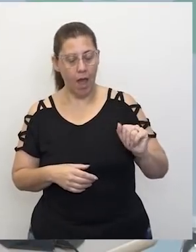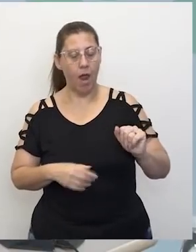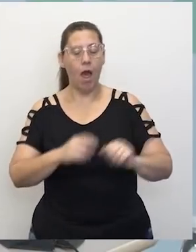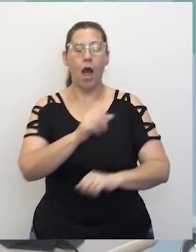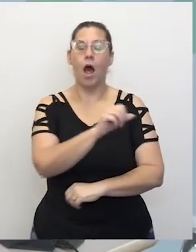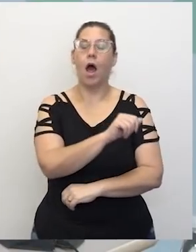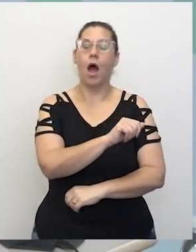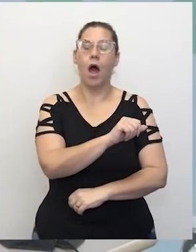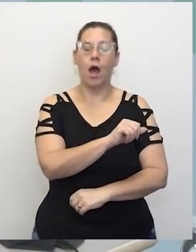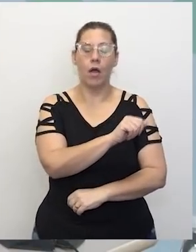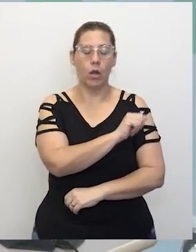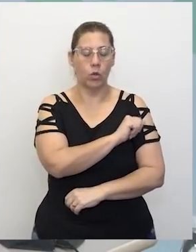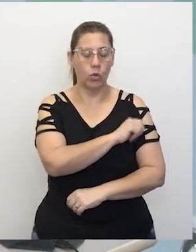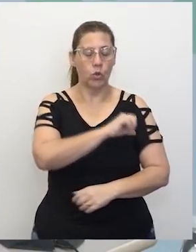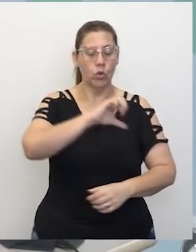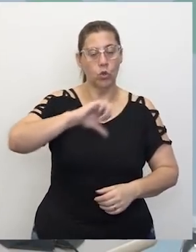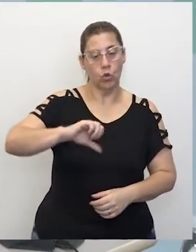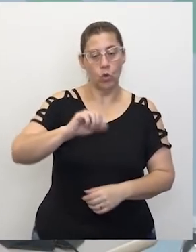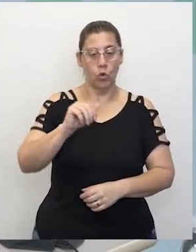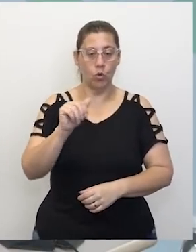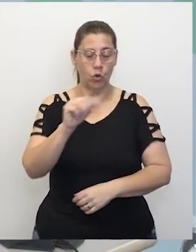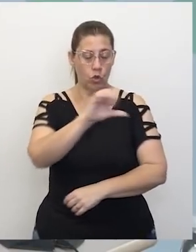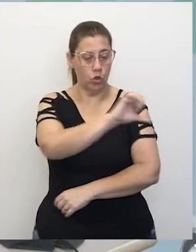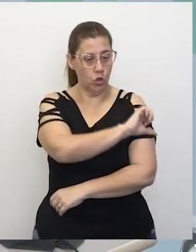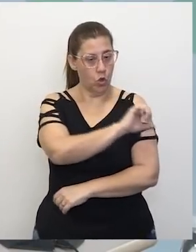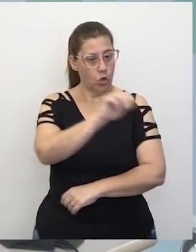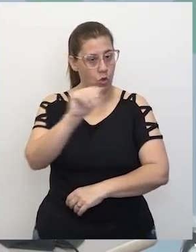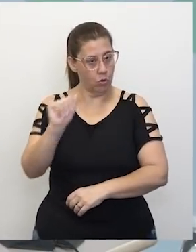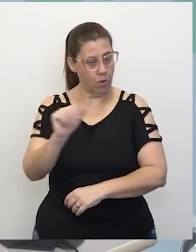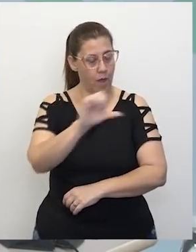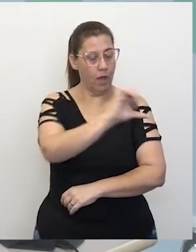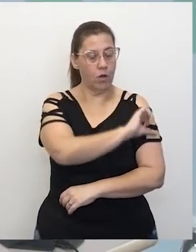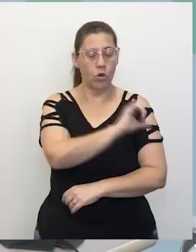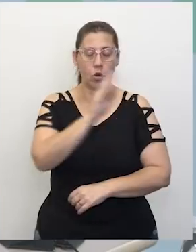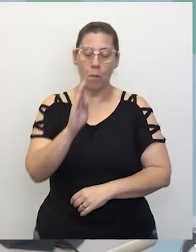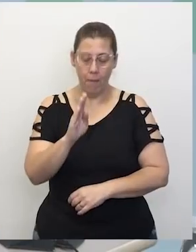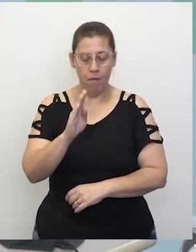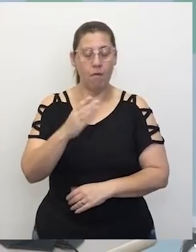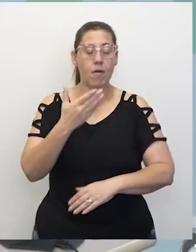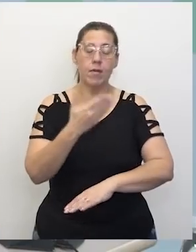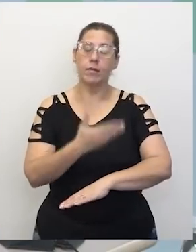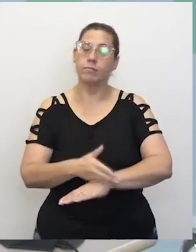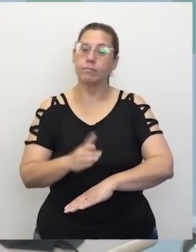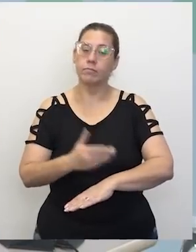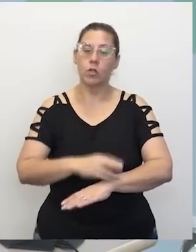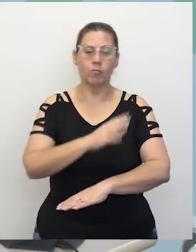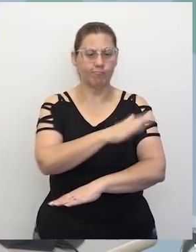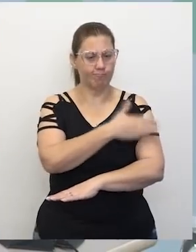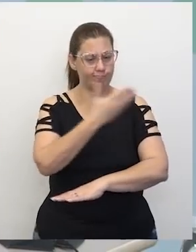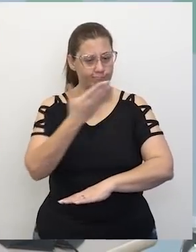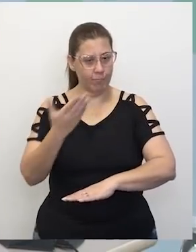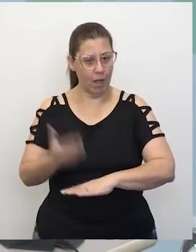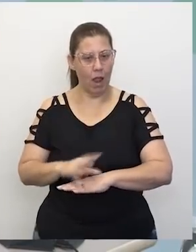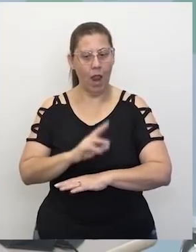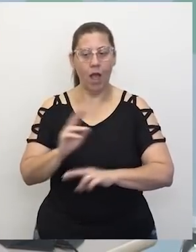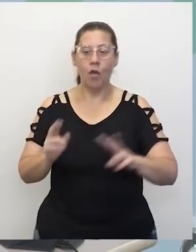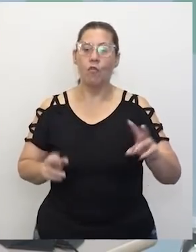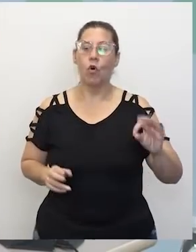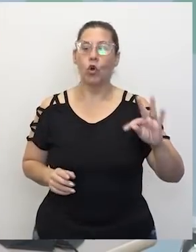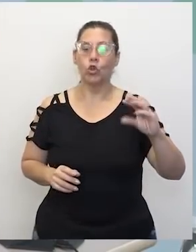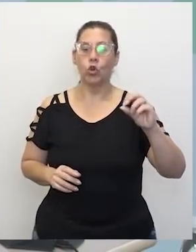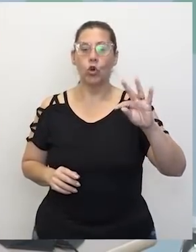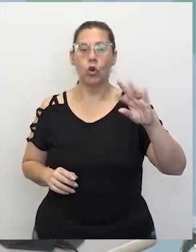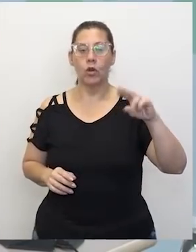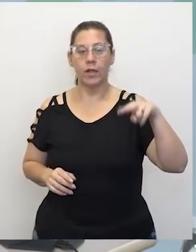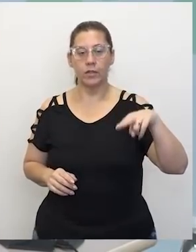nono A e nono B, eles fazem parte lá da escola do programa de ensino integral Pedro Augusto Rangel, lá em Votorantim. Mara, obrigado.